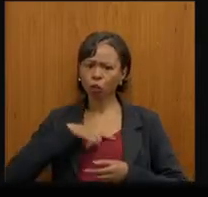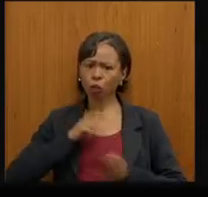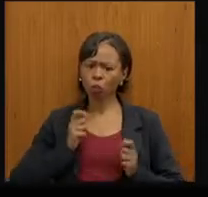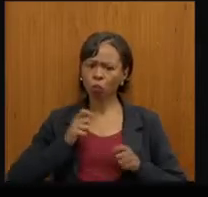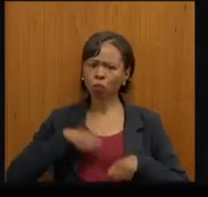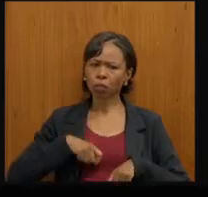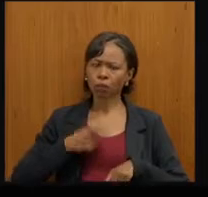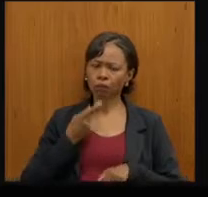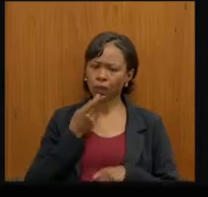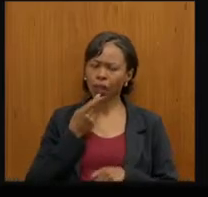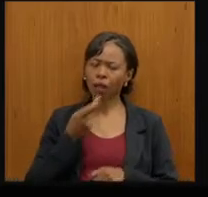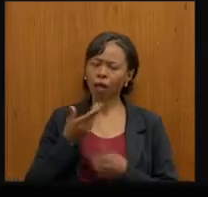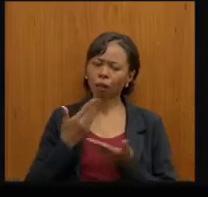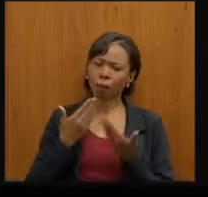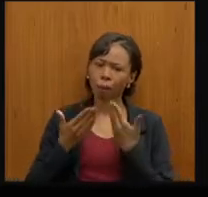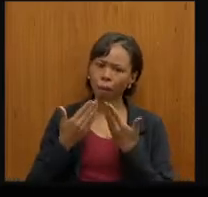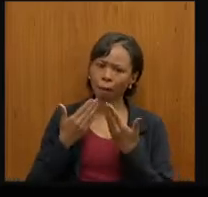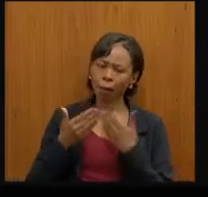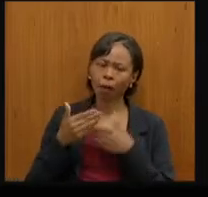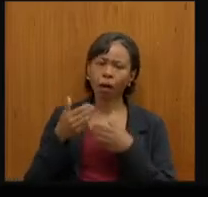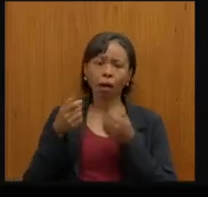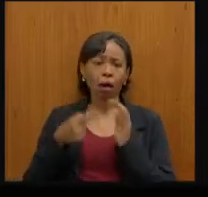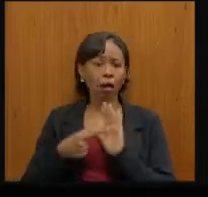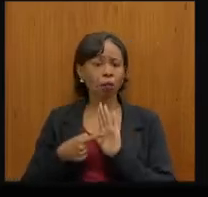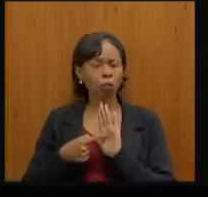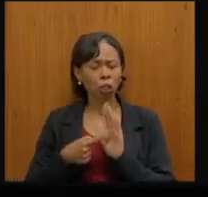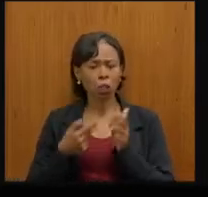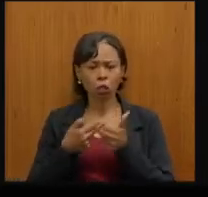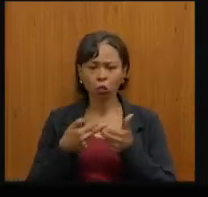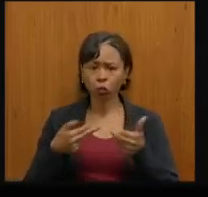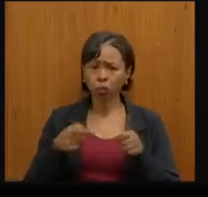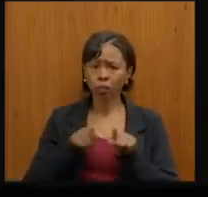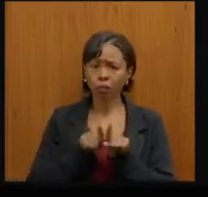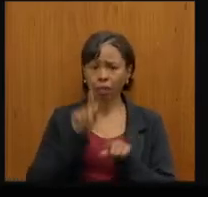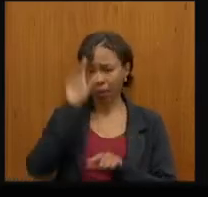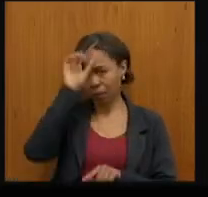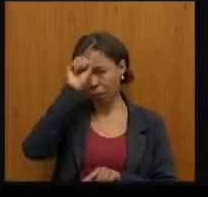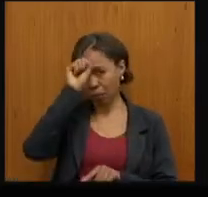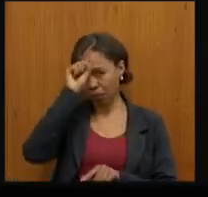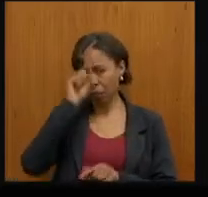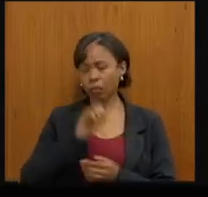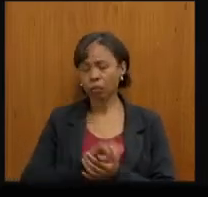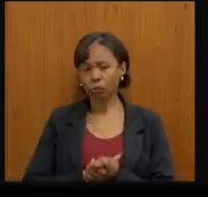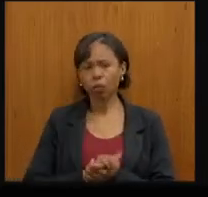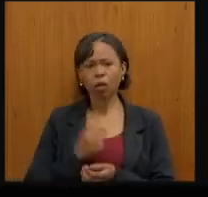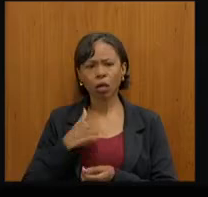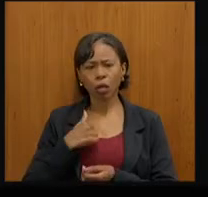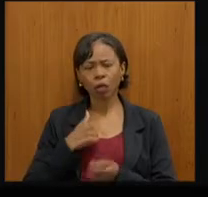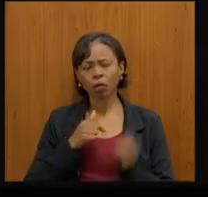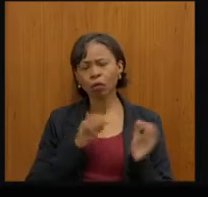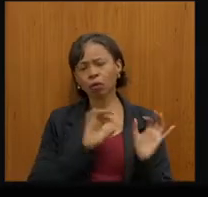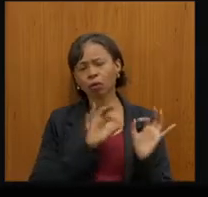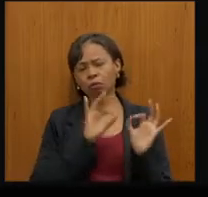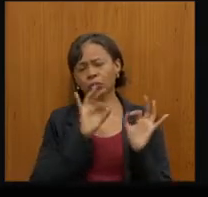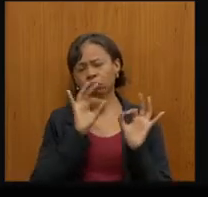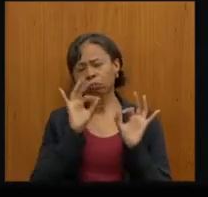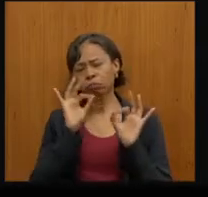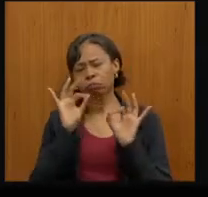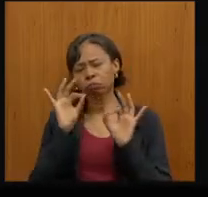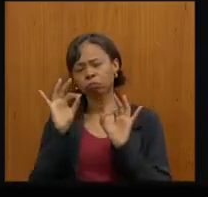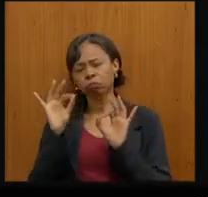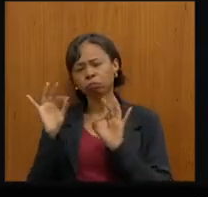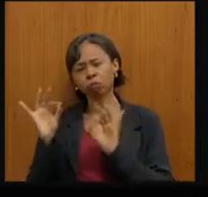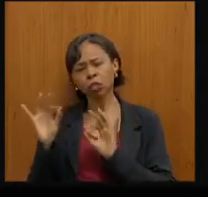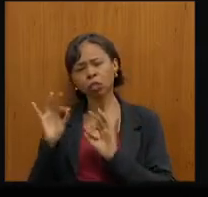maravilhosa estamos aqui conversando aprendendo muito eu estou acompanhando desde tendo toda discussão é